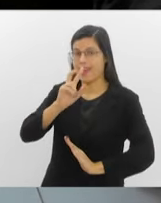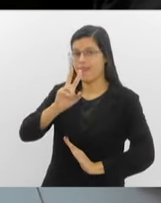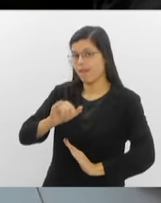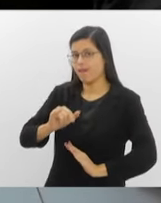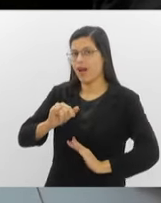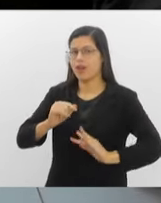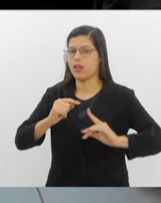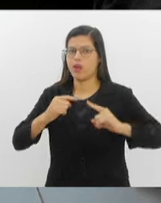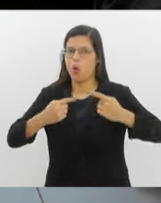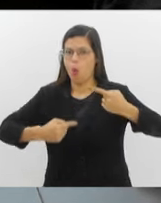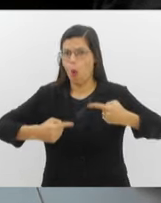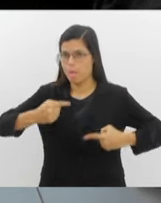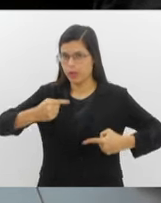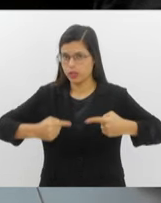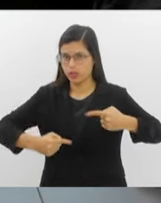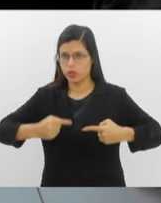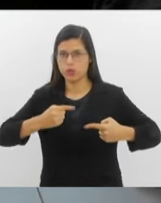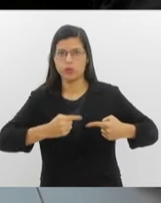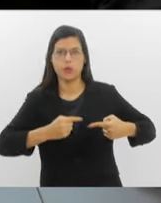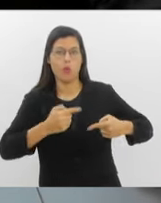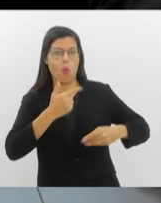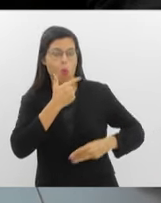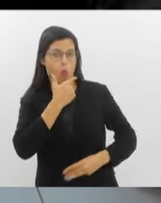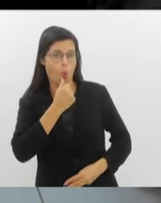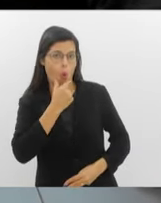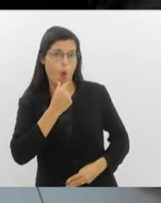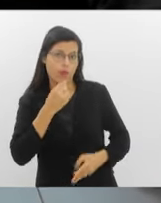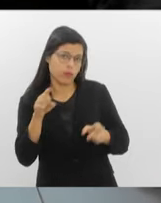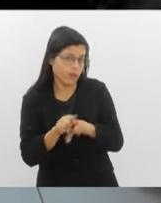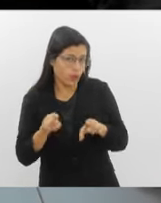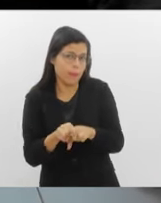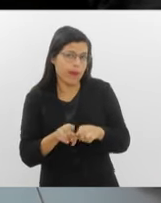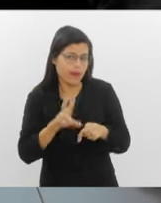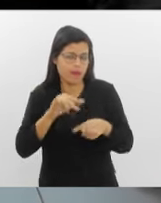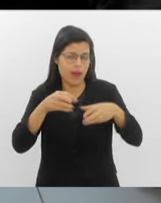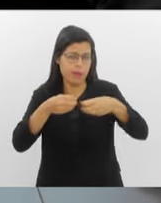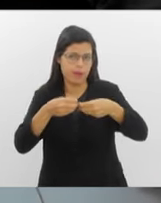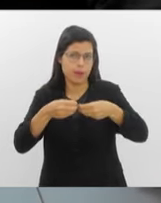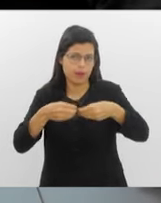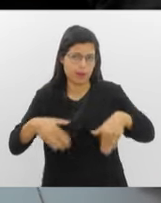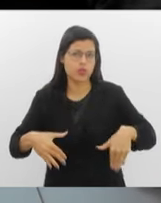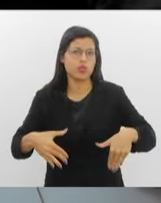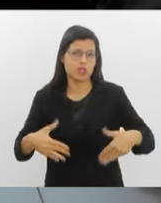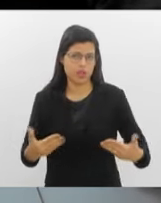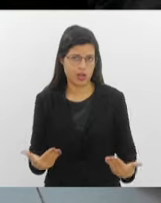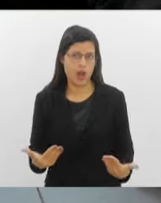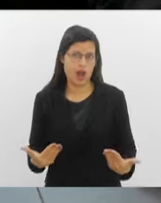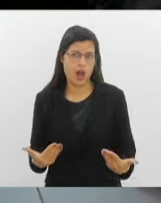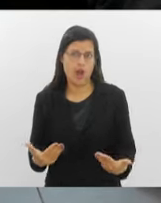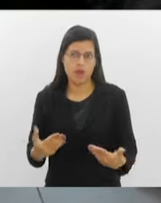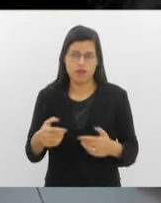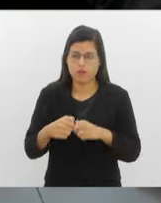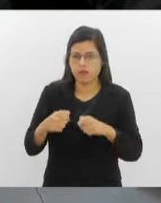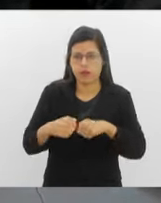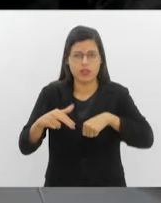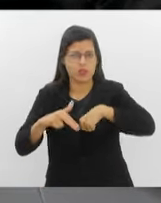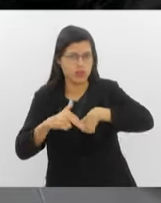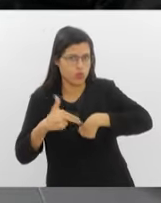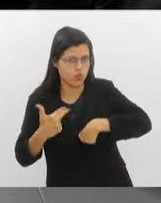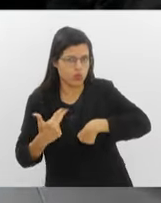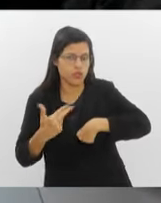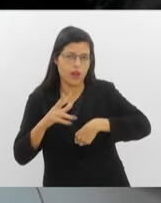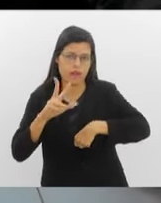inverso. Aí está sendo prejudicado. Ele se autodeclarou, fez lá as cirurgias de qualquer sorte, de resignação, que está se discutindo, e